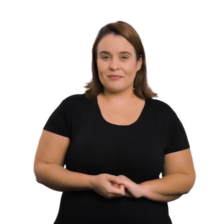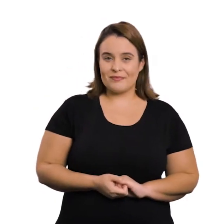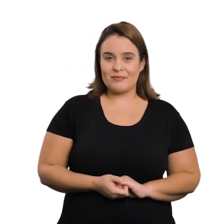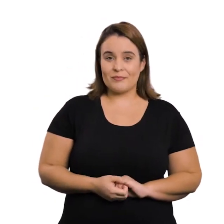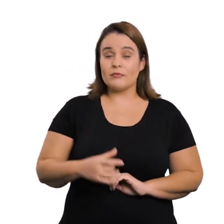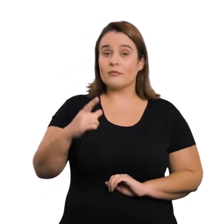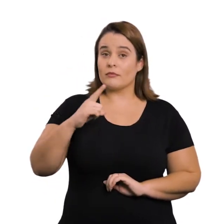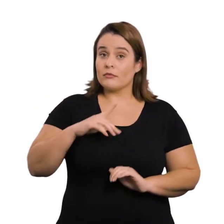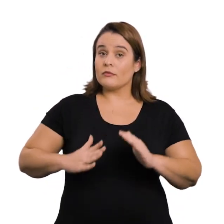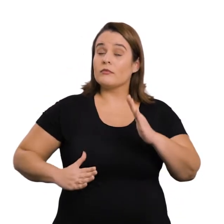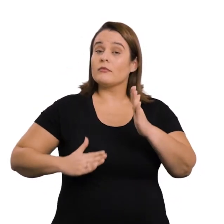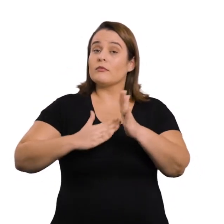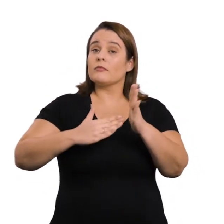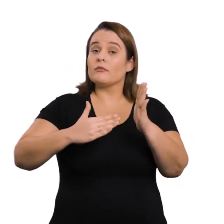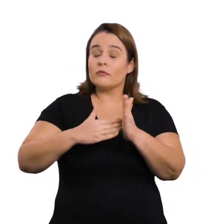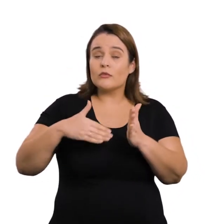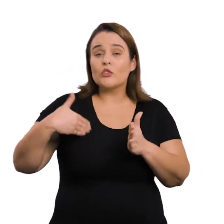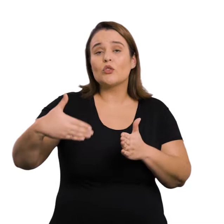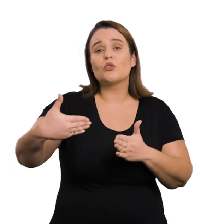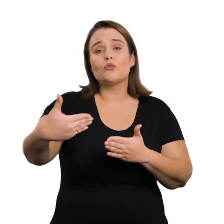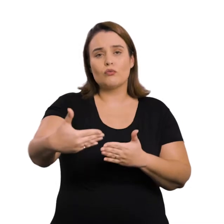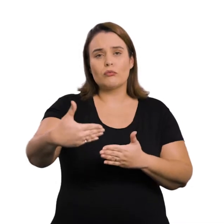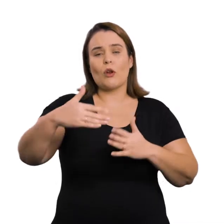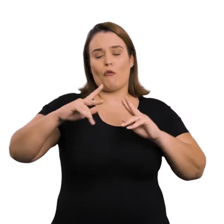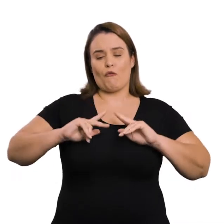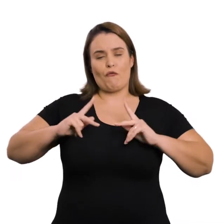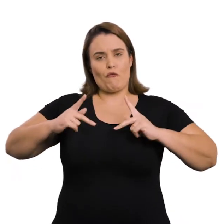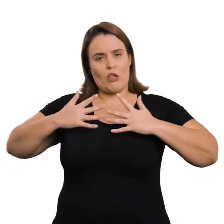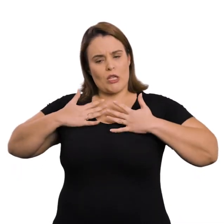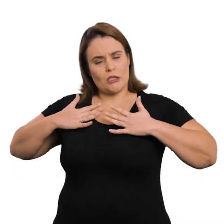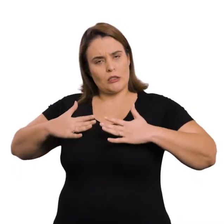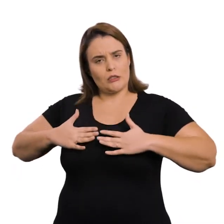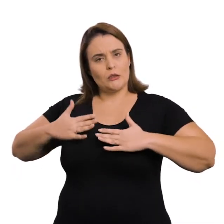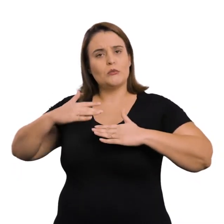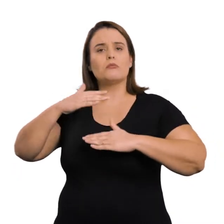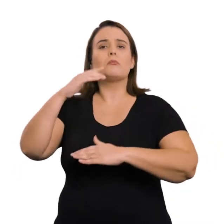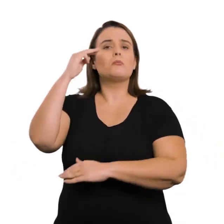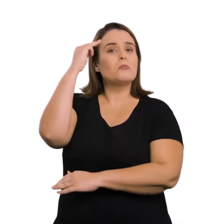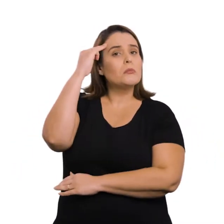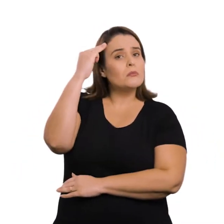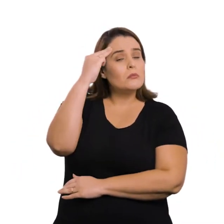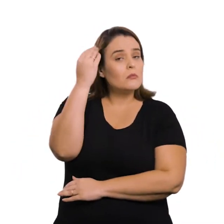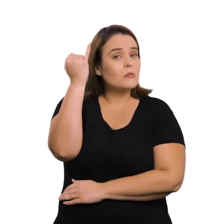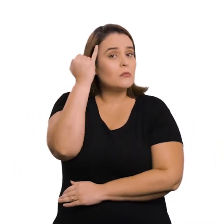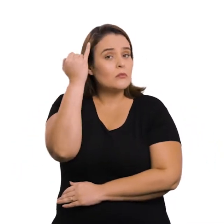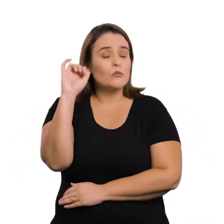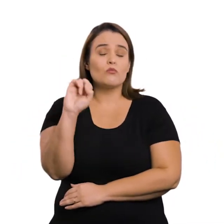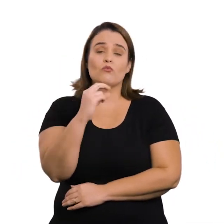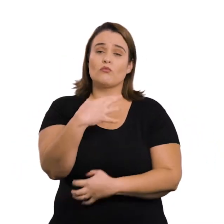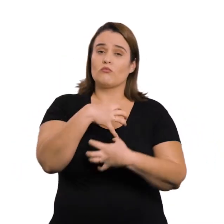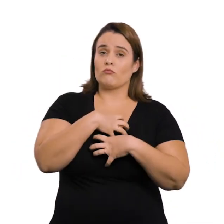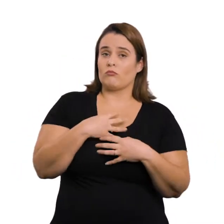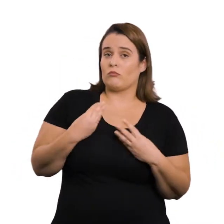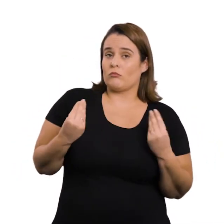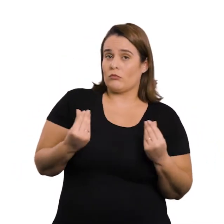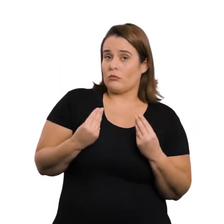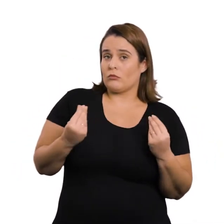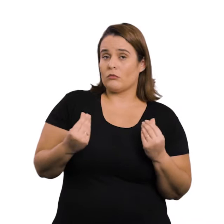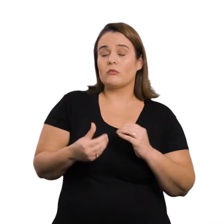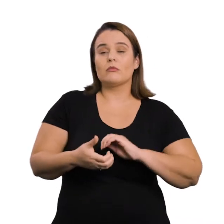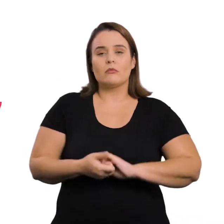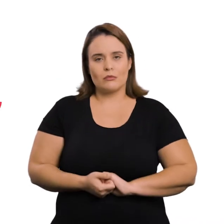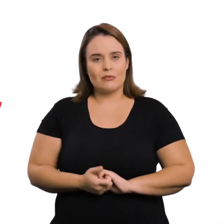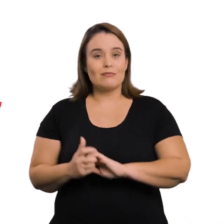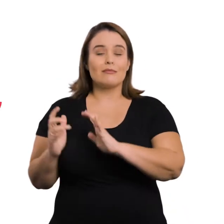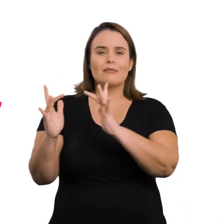abre aspas, aquelas que têm impedimentos de longo prazo de natureza física, mental, intelectual ou